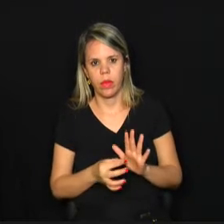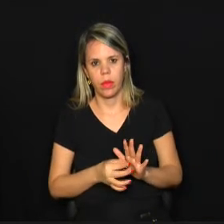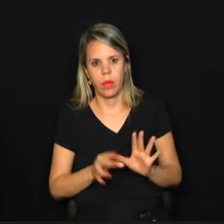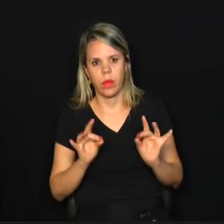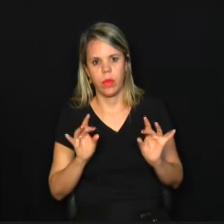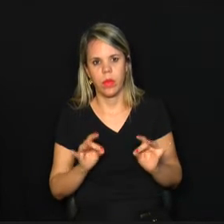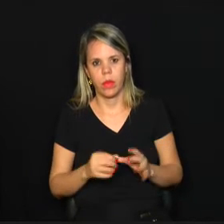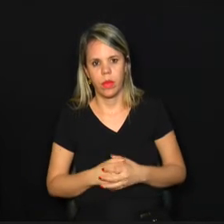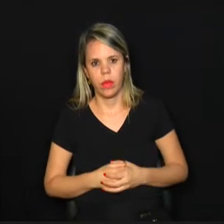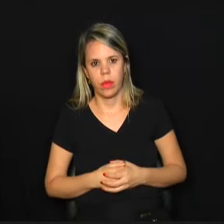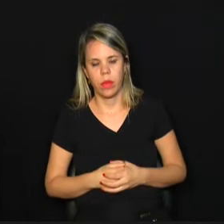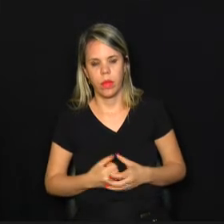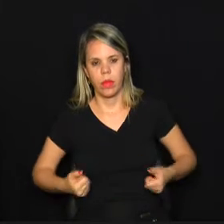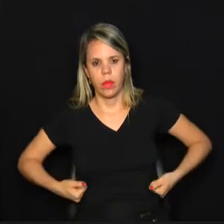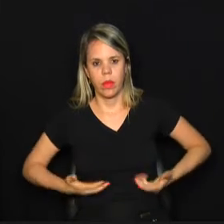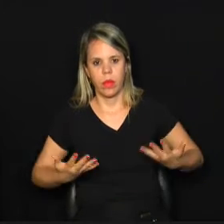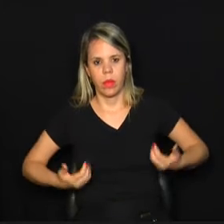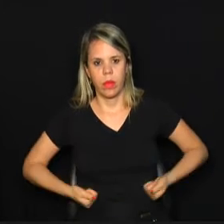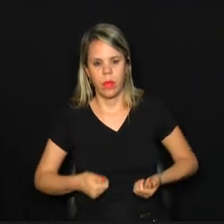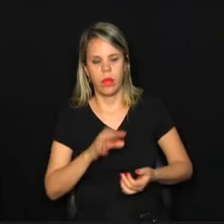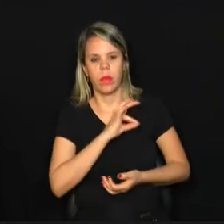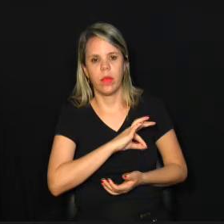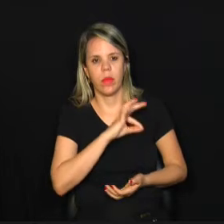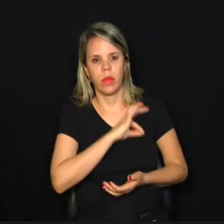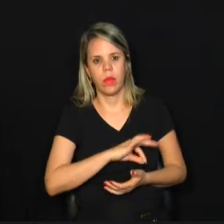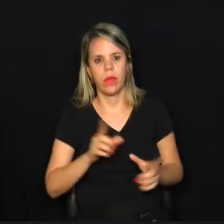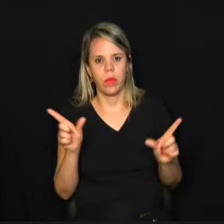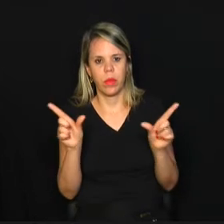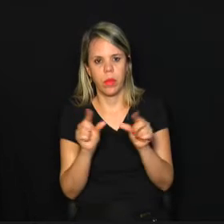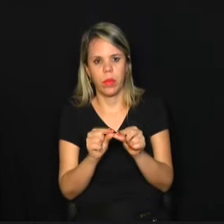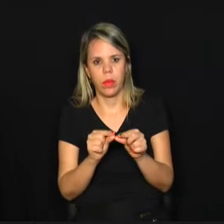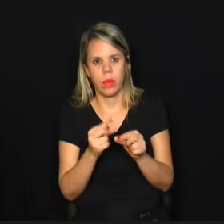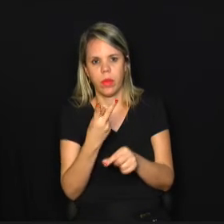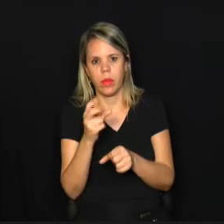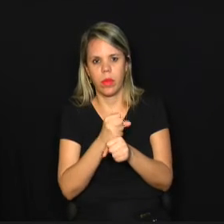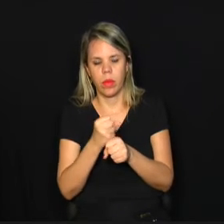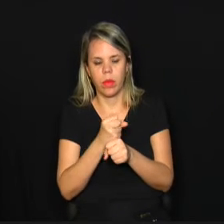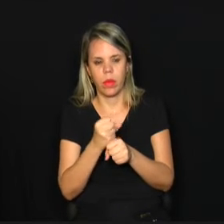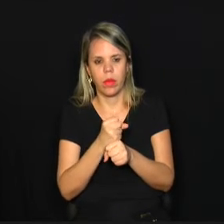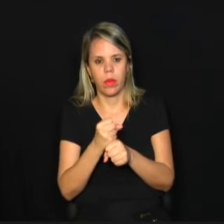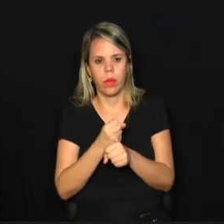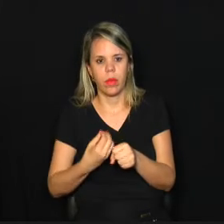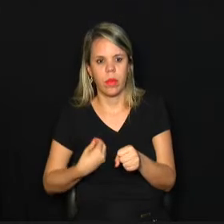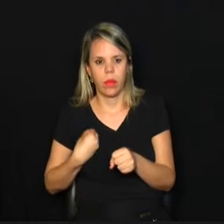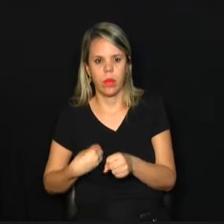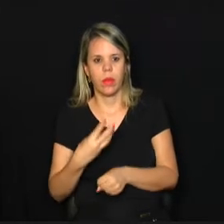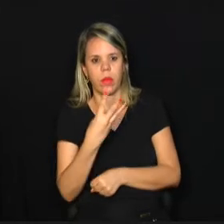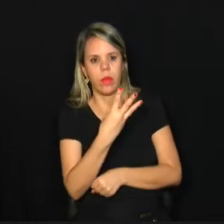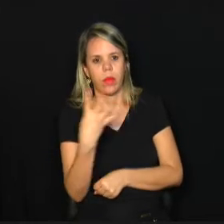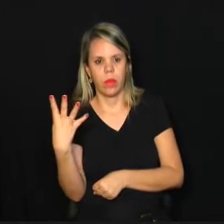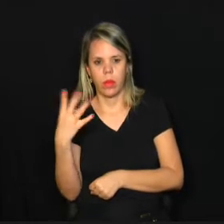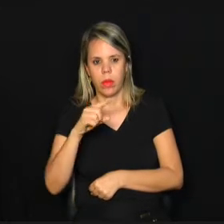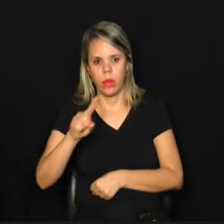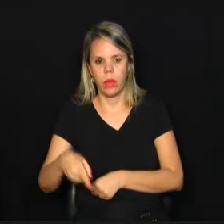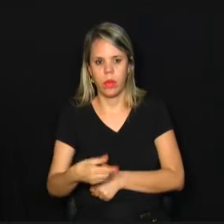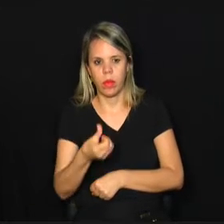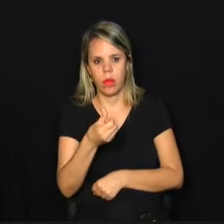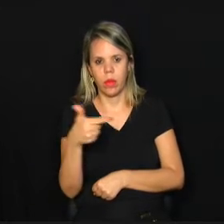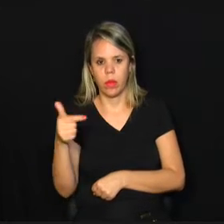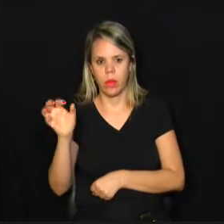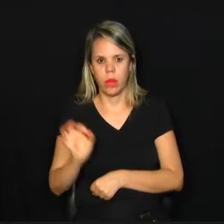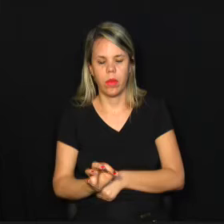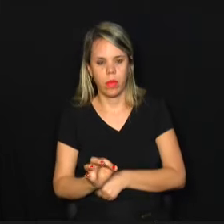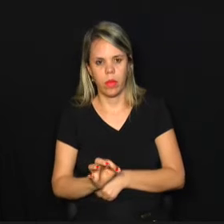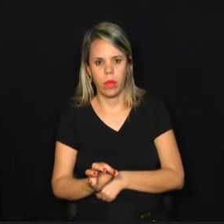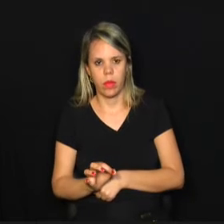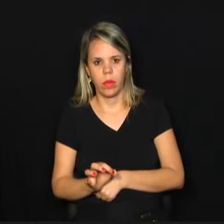detalhe: o gasto com a folha de pagamento hoje é o menor dos últimos 20 anos. Nós estamos em torno de 34,62%,